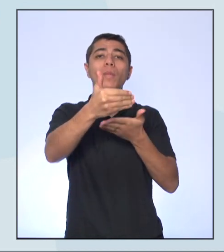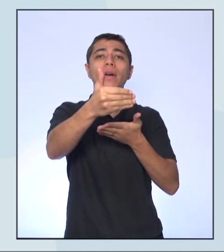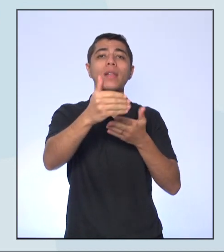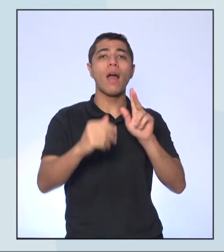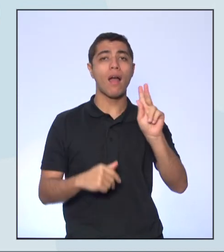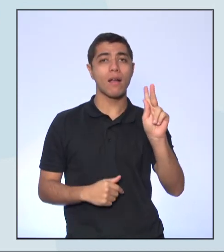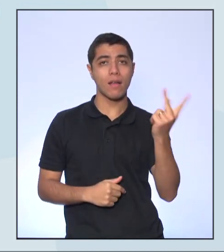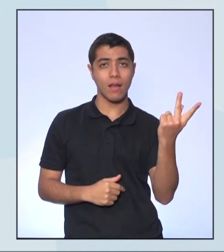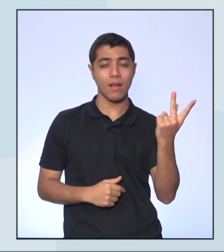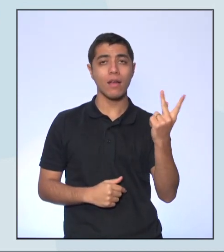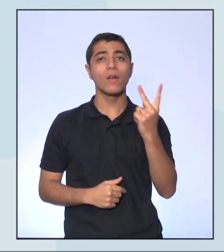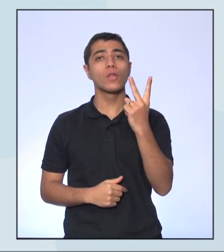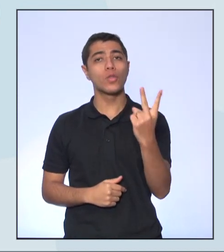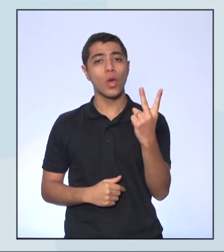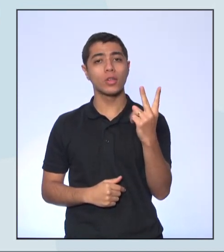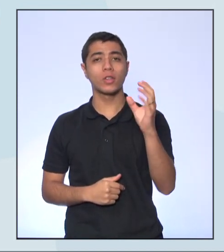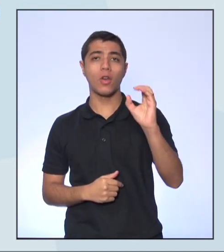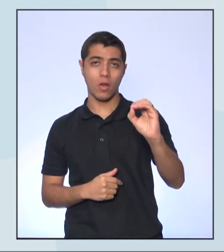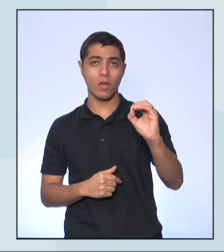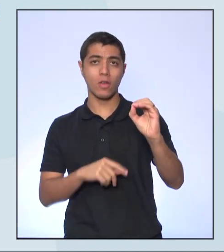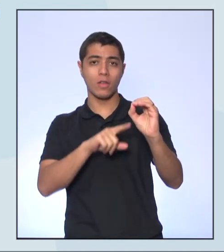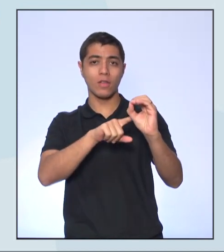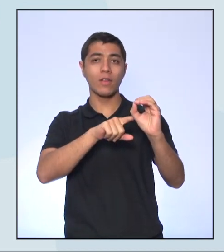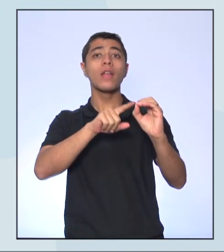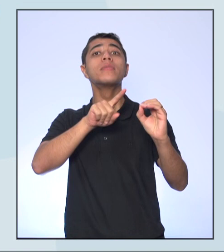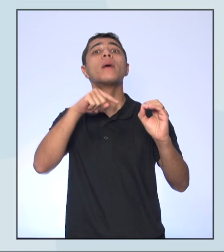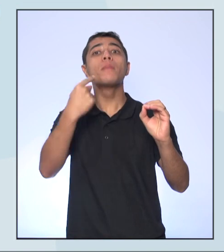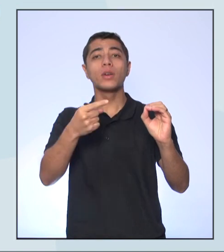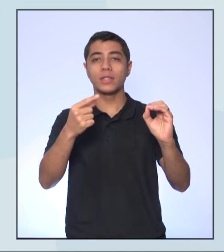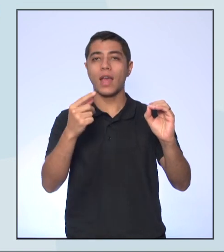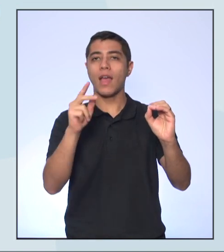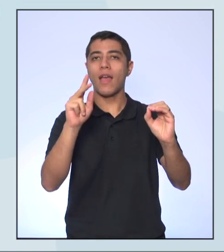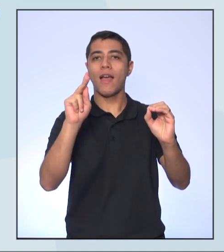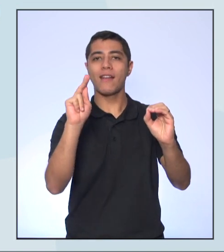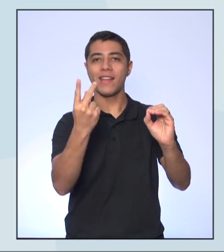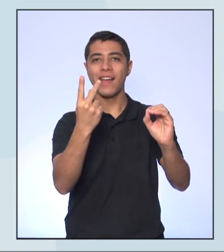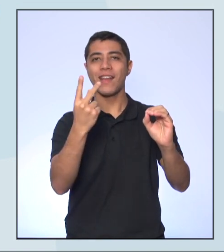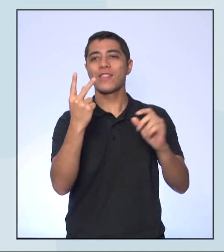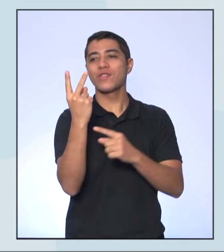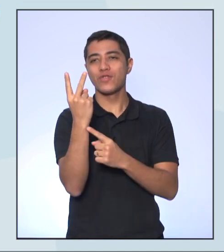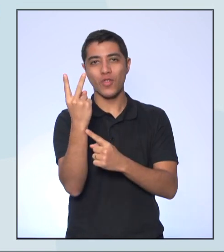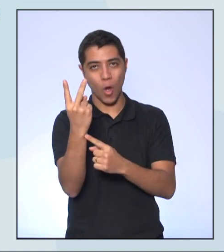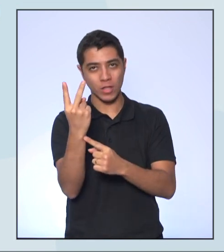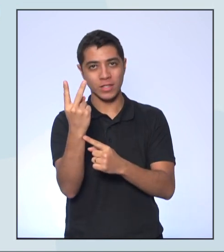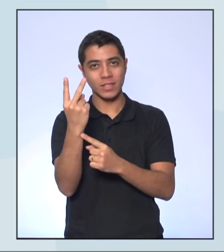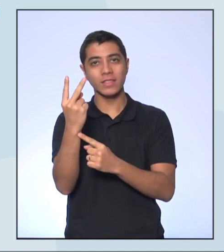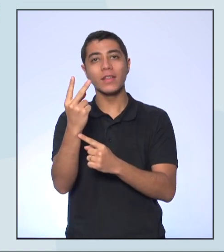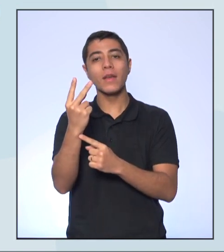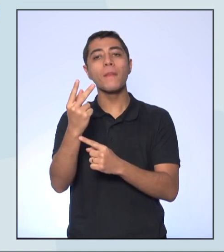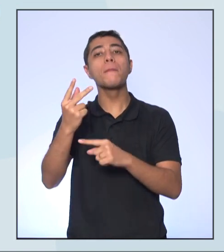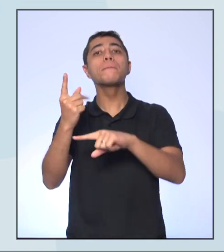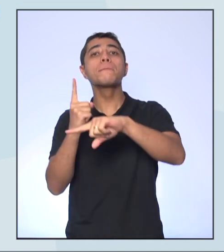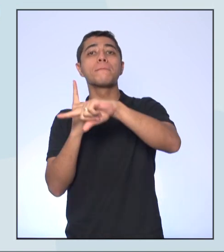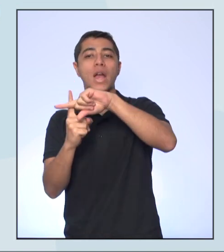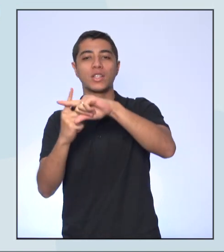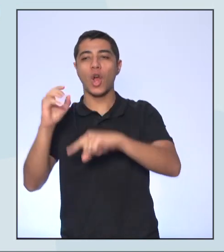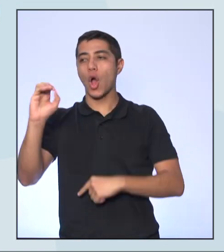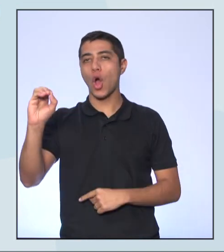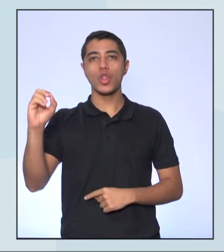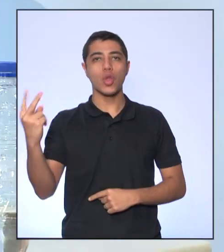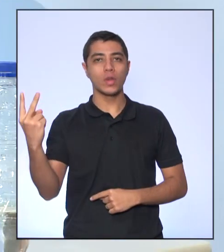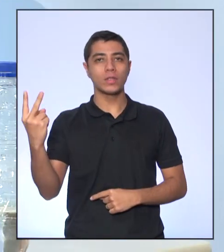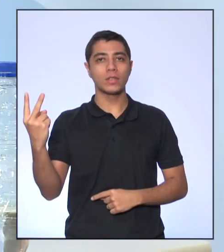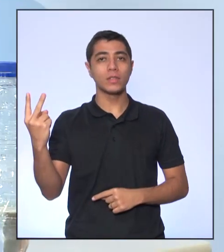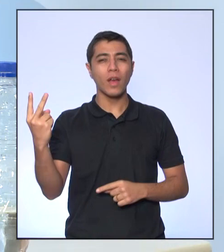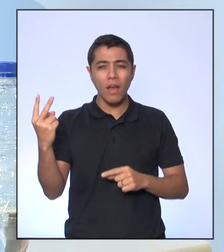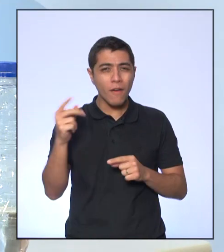é H2 e O2. Então, não está diferente. Apesar de ser formado pelos mesmos elementos, a configuração ali está